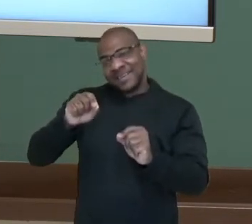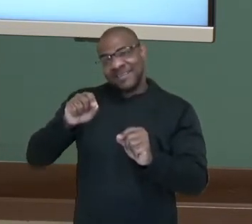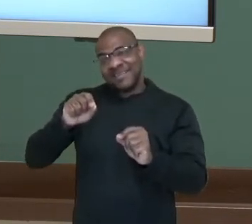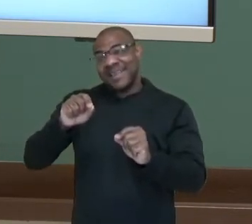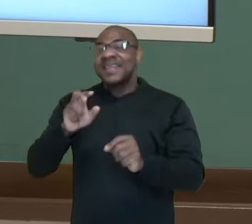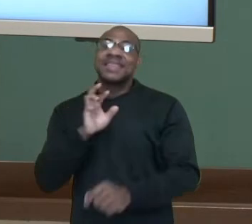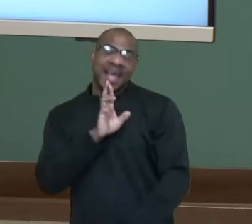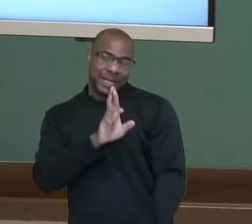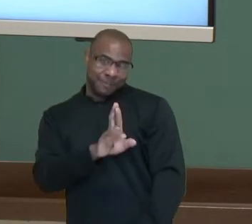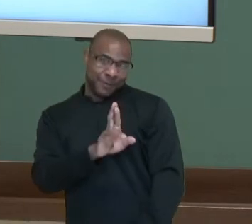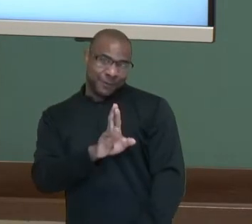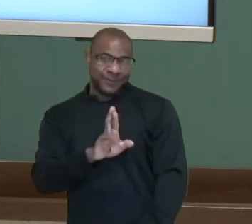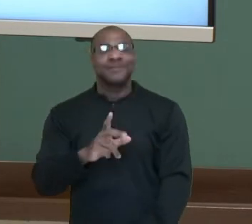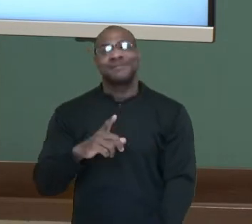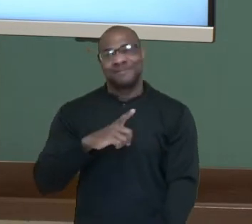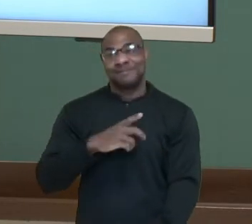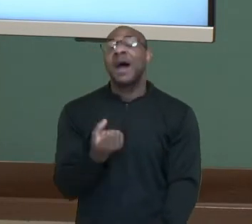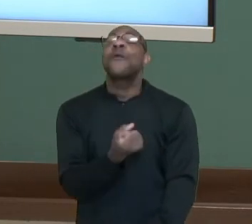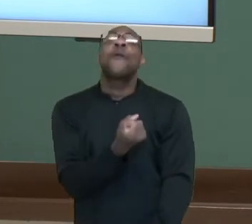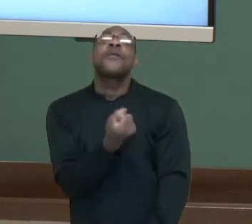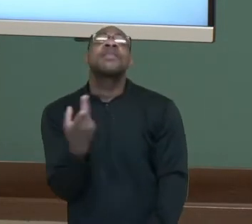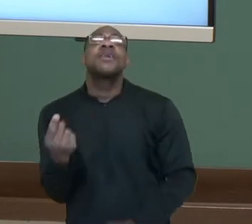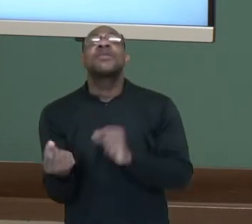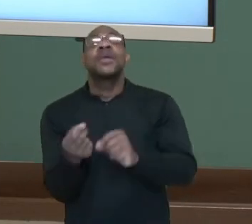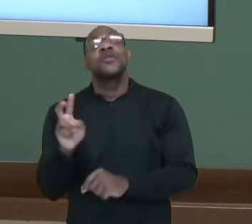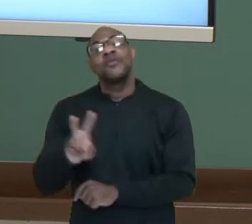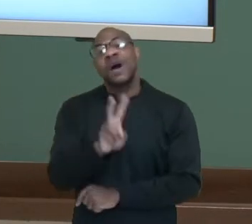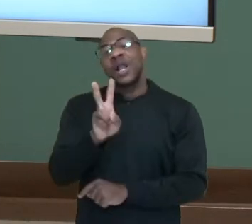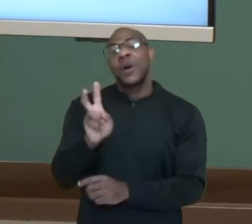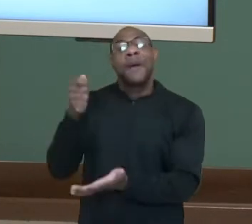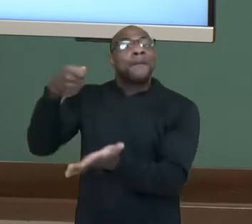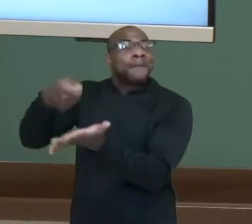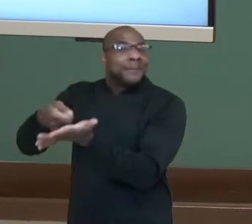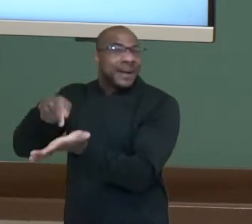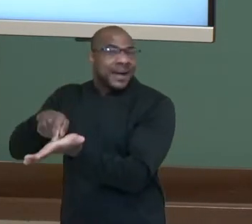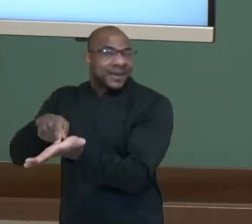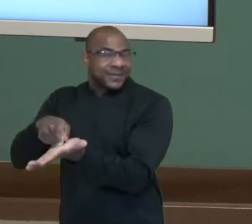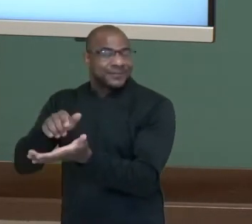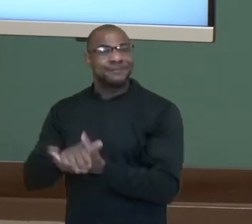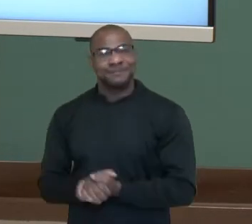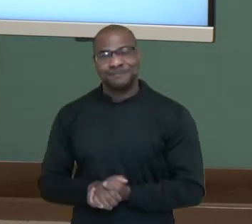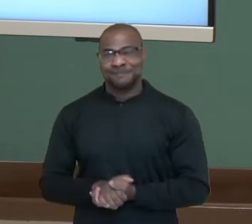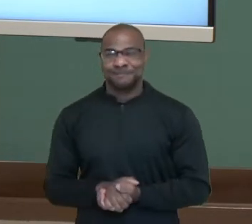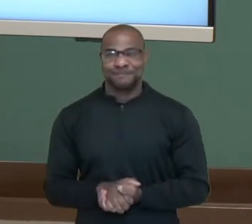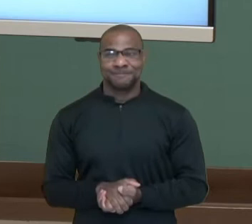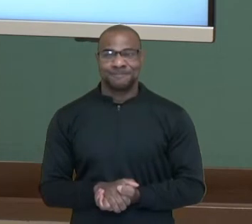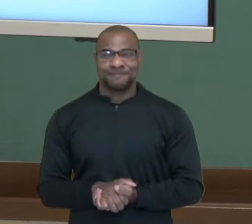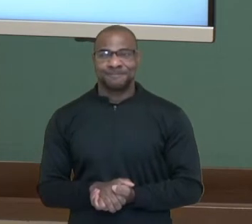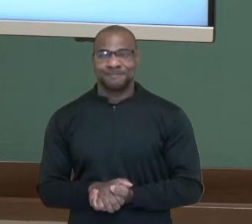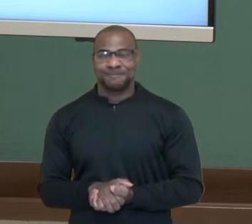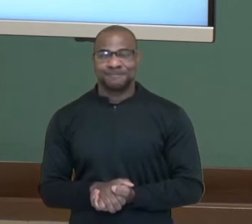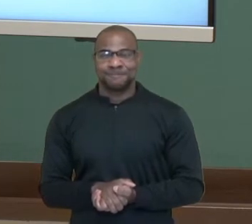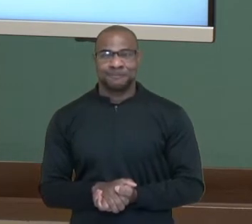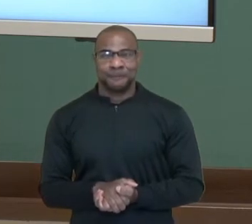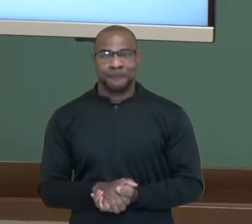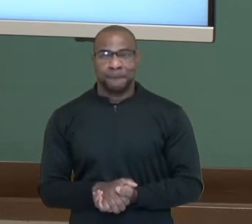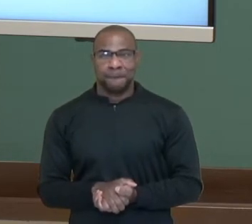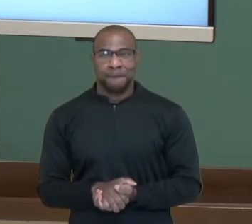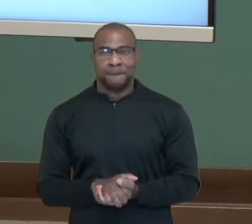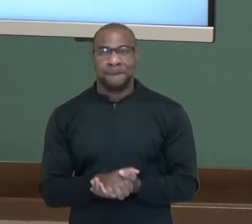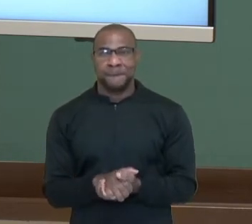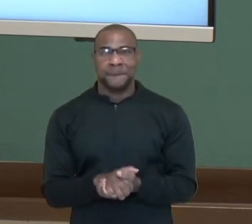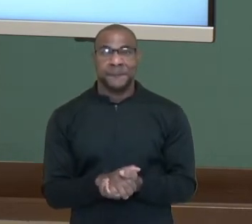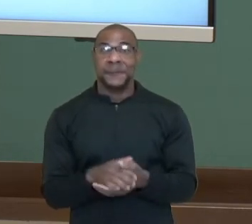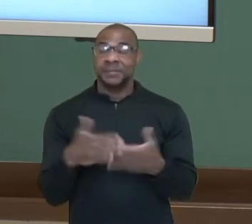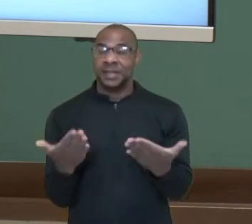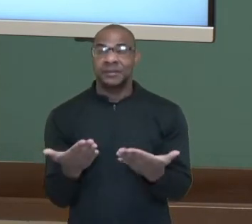na resposta final, tá? Da quantidade de valor pago a esse abastecimento, tá bom?